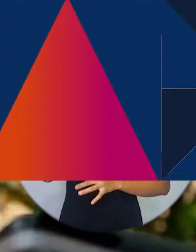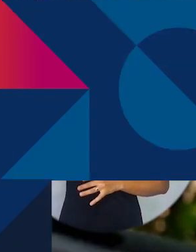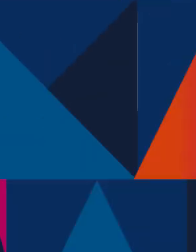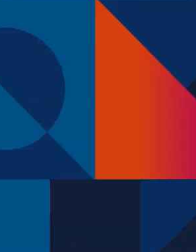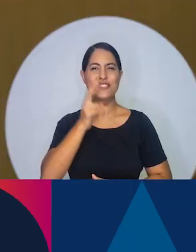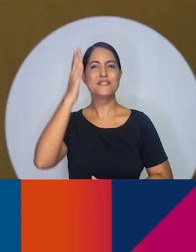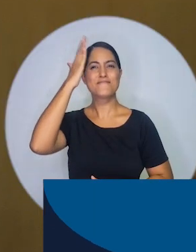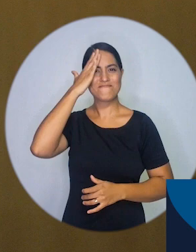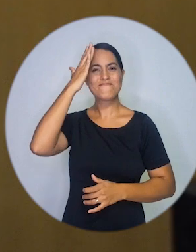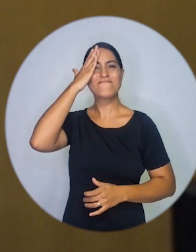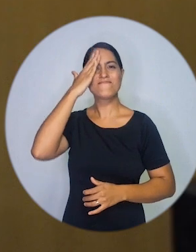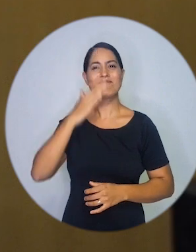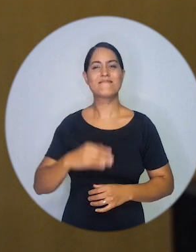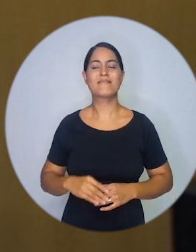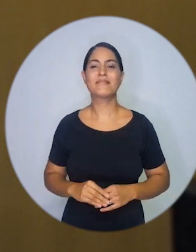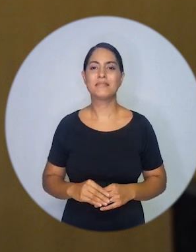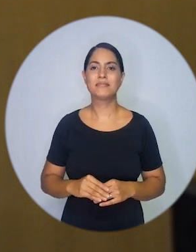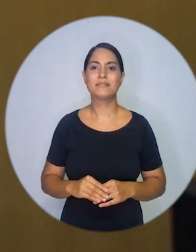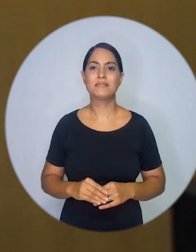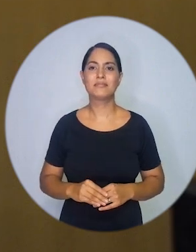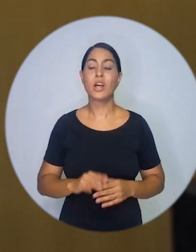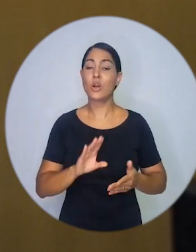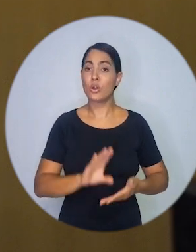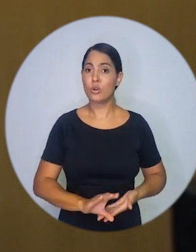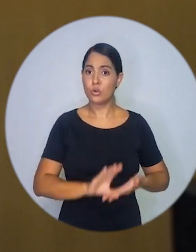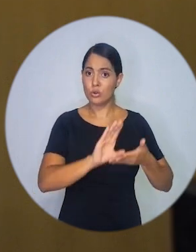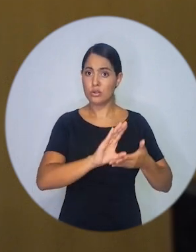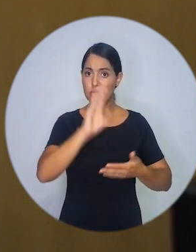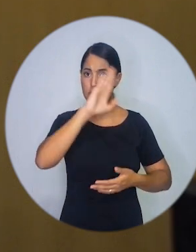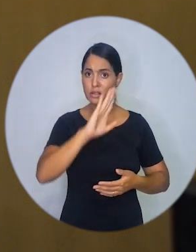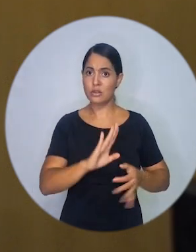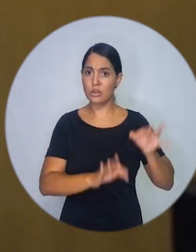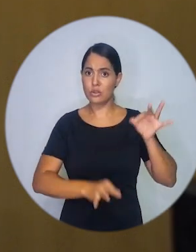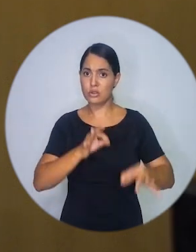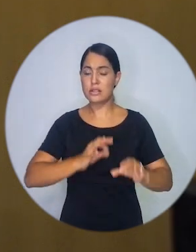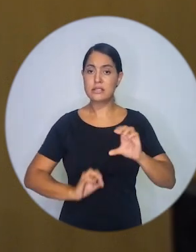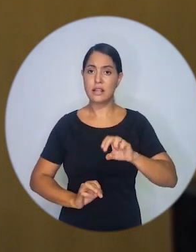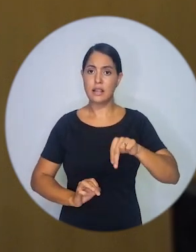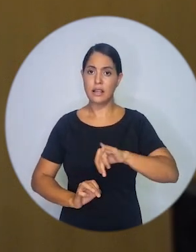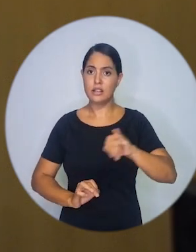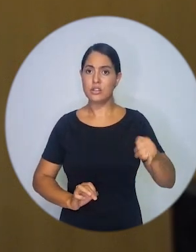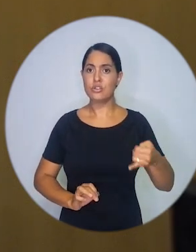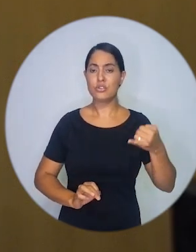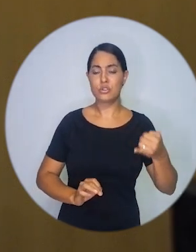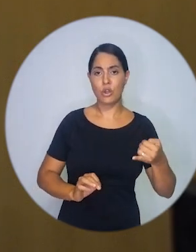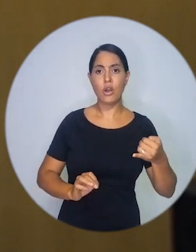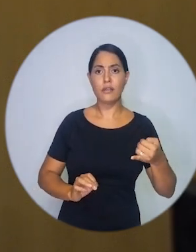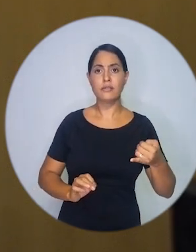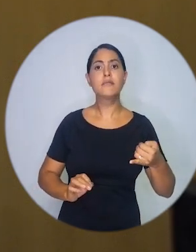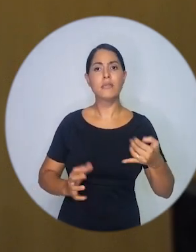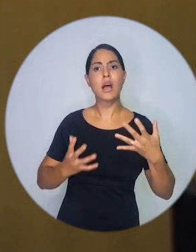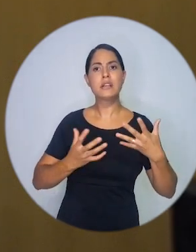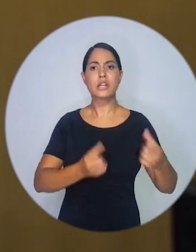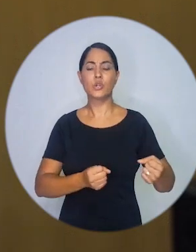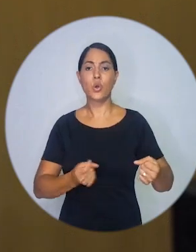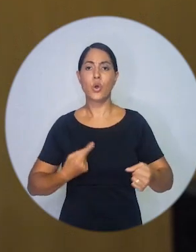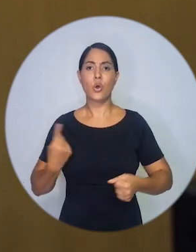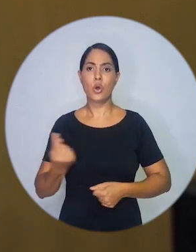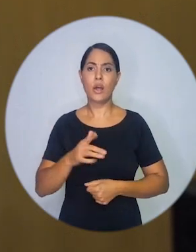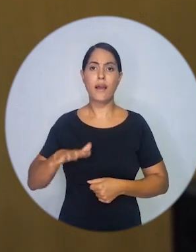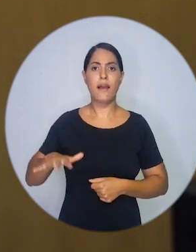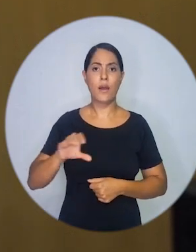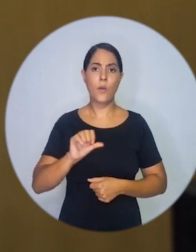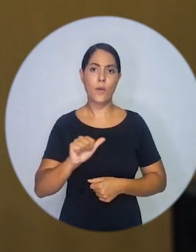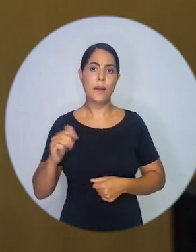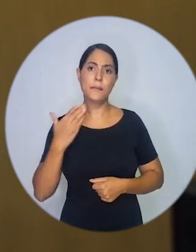forte. O Conselho Nacional de Justiça acatou o pedido de providências feito pela Ordem dos Advogados do Brasil e determinou